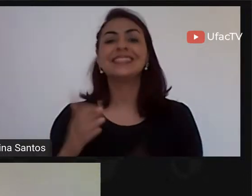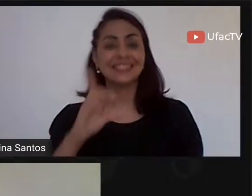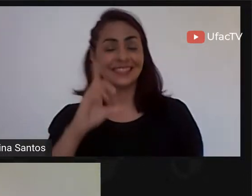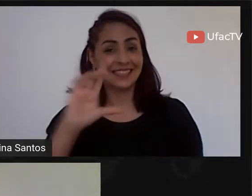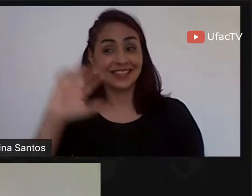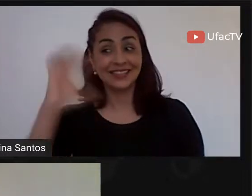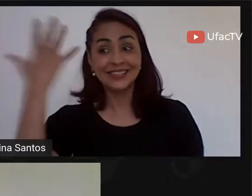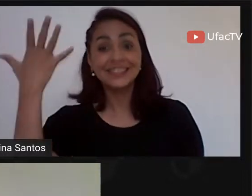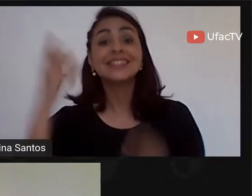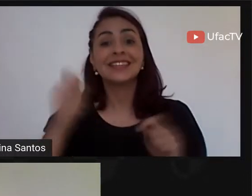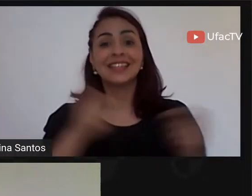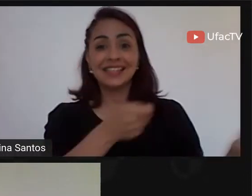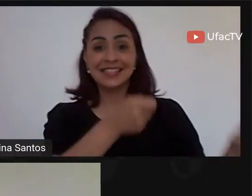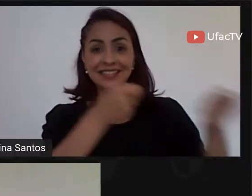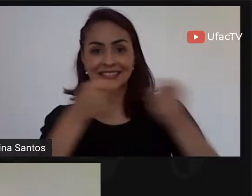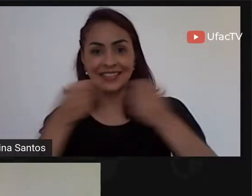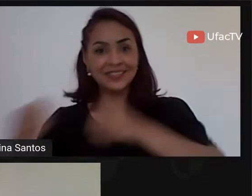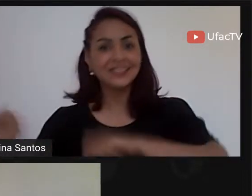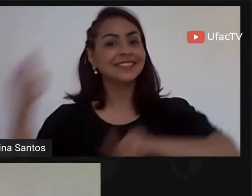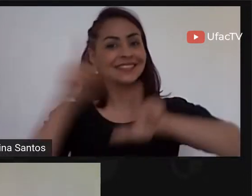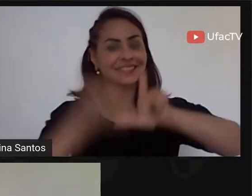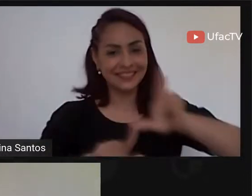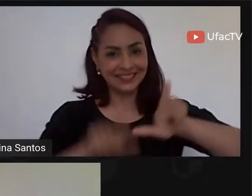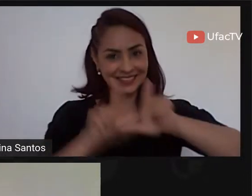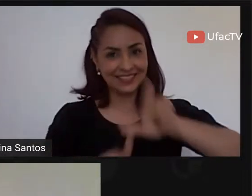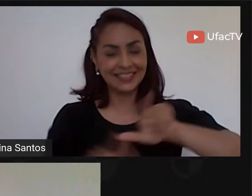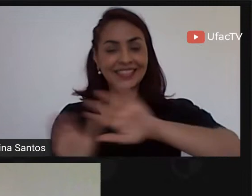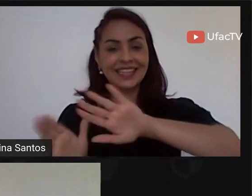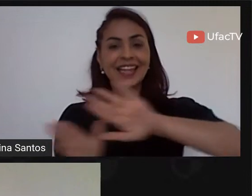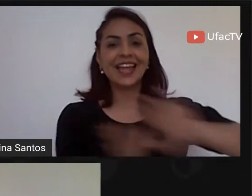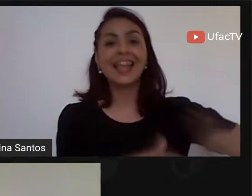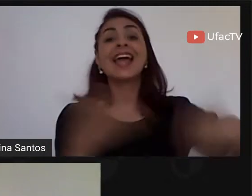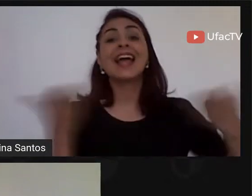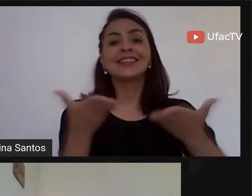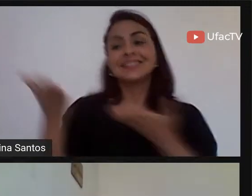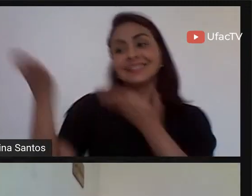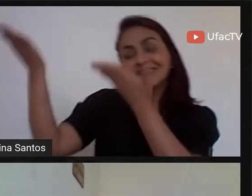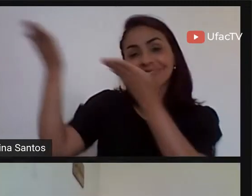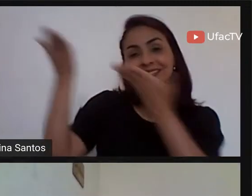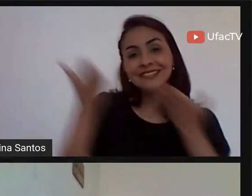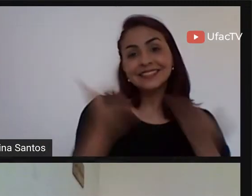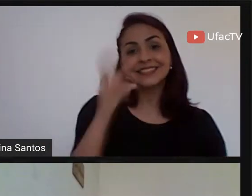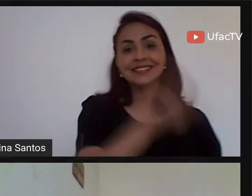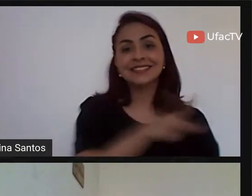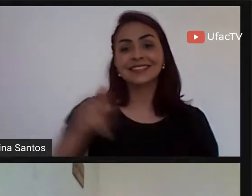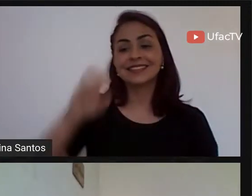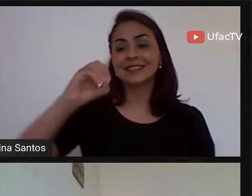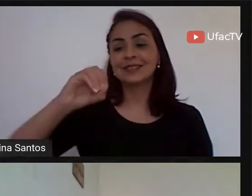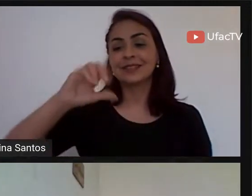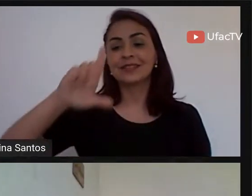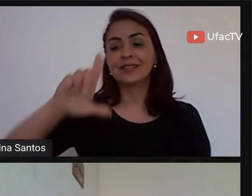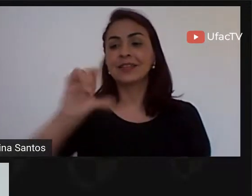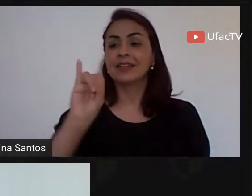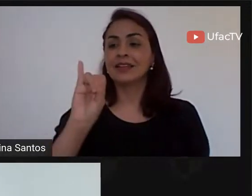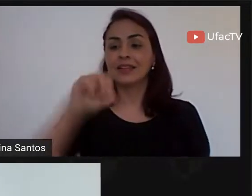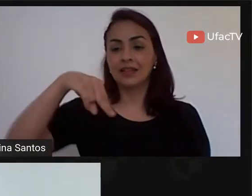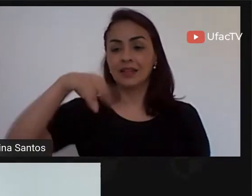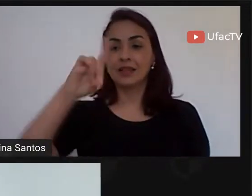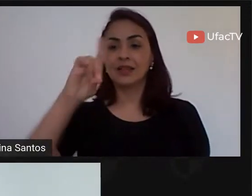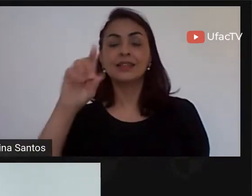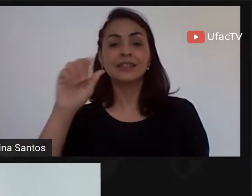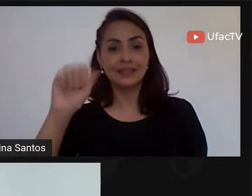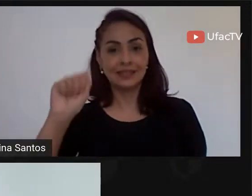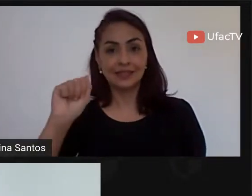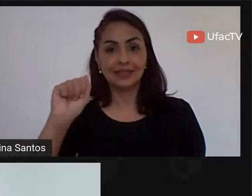a sábia, a professora Olinda, ela tem que fechar essa mesa, eu agradeço demais, e depois a gente fica um pouquinho para bater a foto, porque